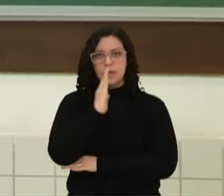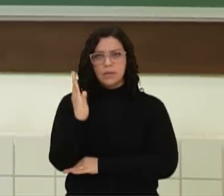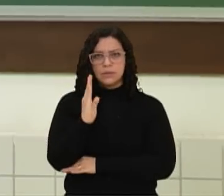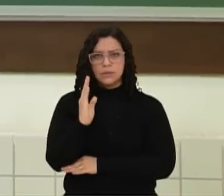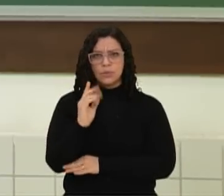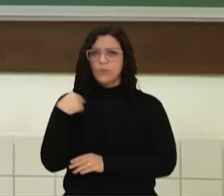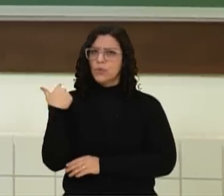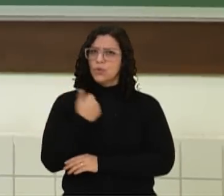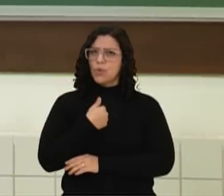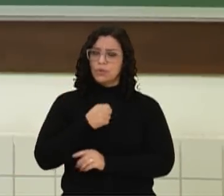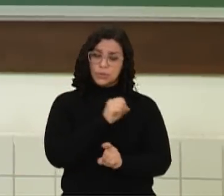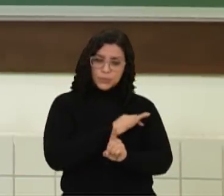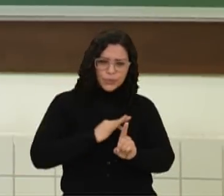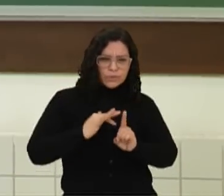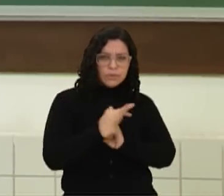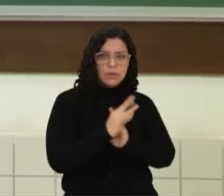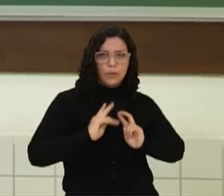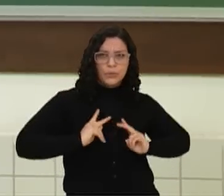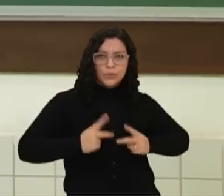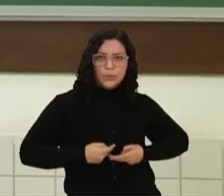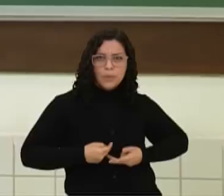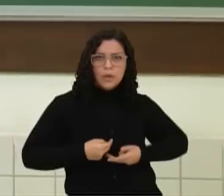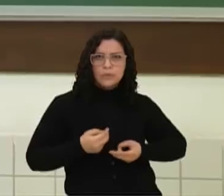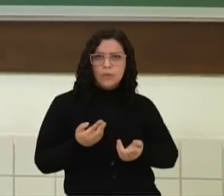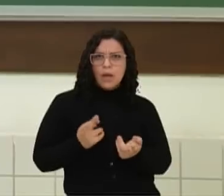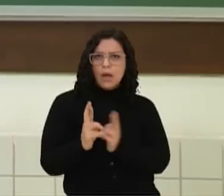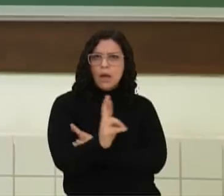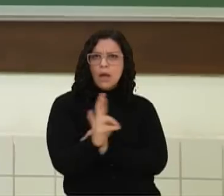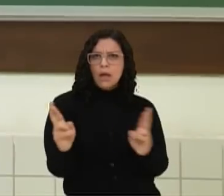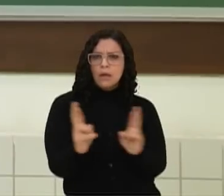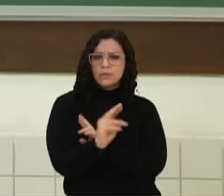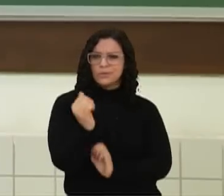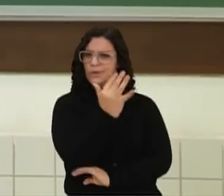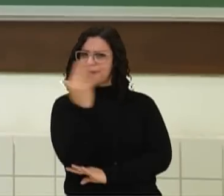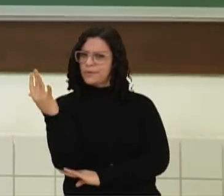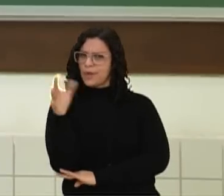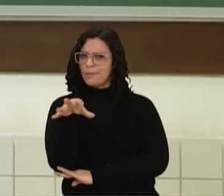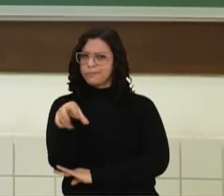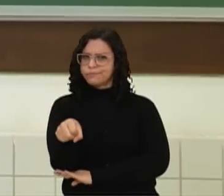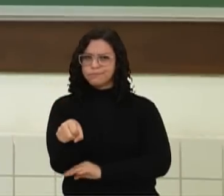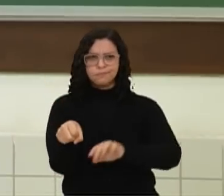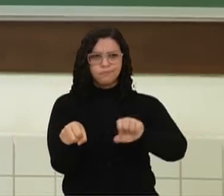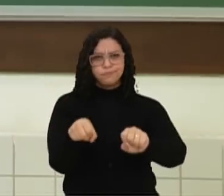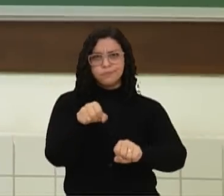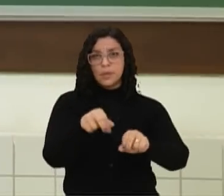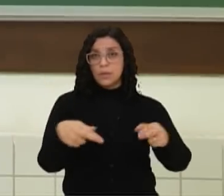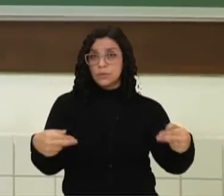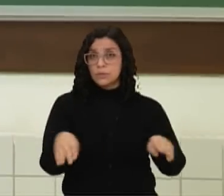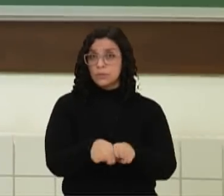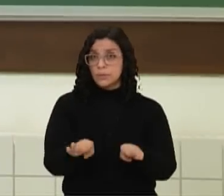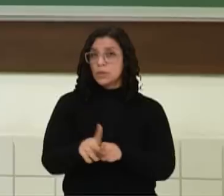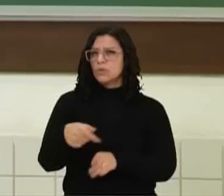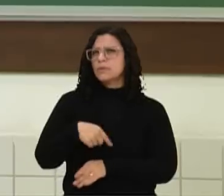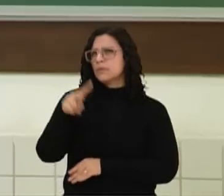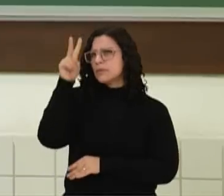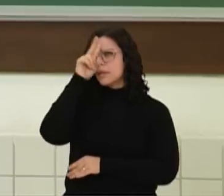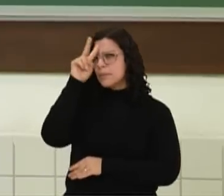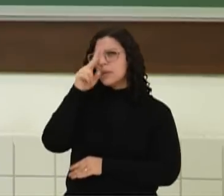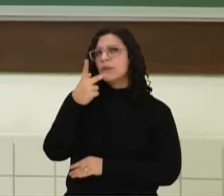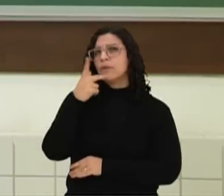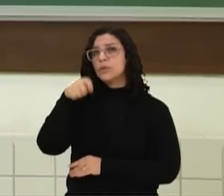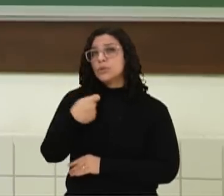com o meio onde ela está inserida, com o meio natural, a maneira com que ela se apropria dos recursos, lembrando daquilo que a gente falou lá